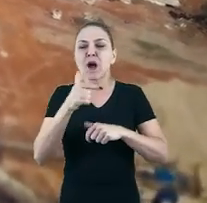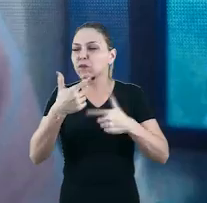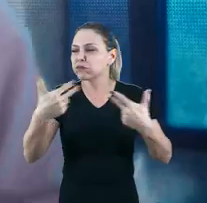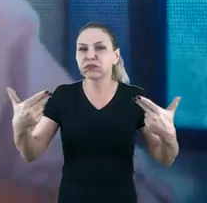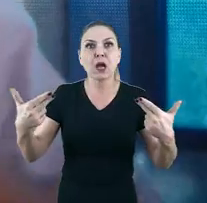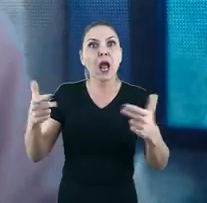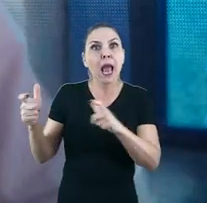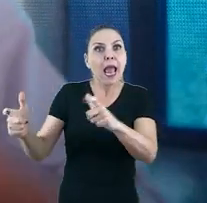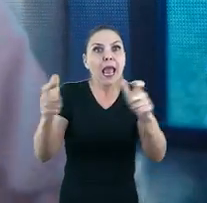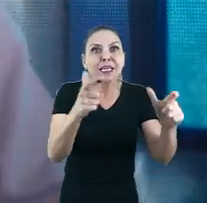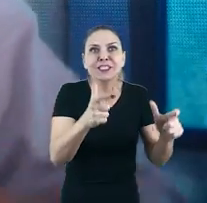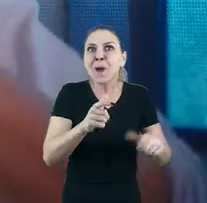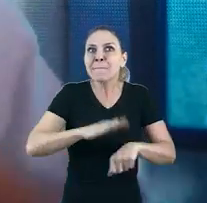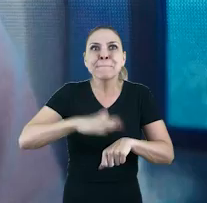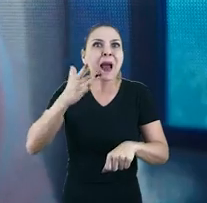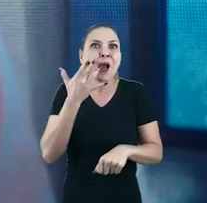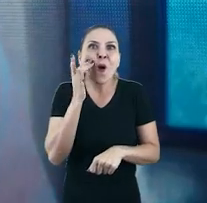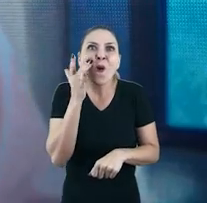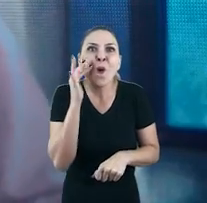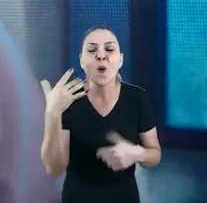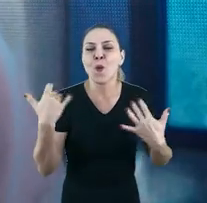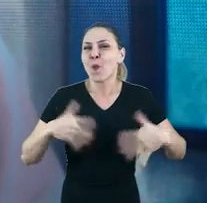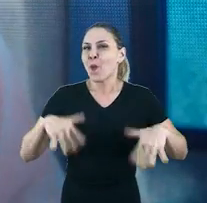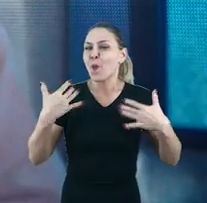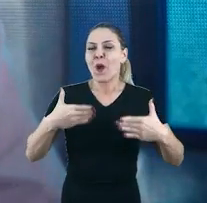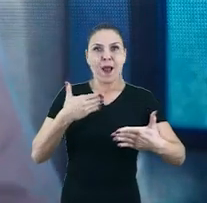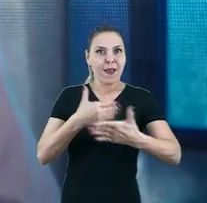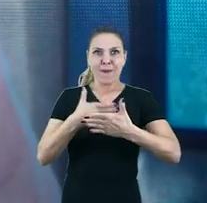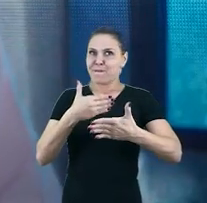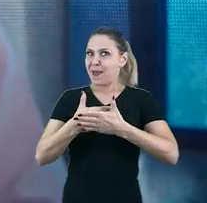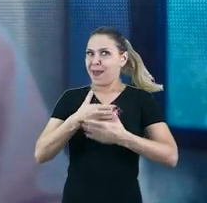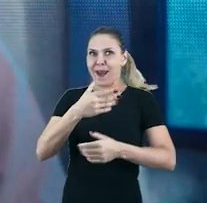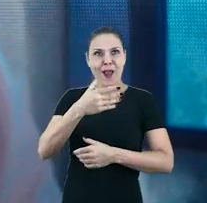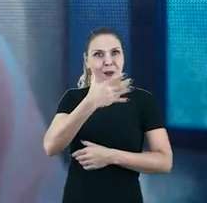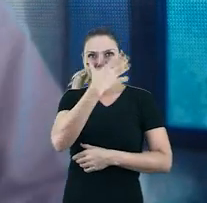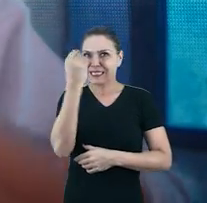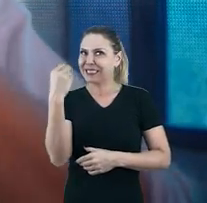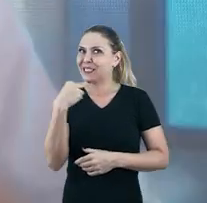região. Vale mais do que ouro. Disso,